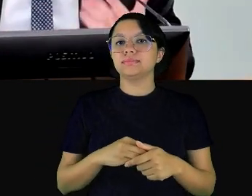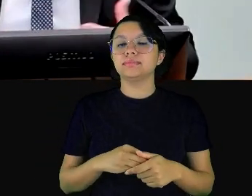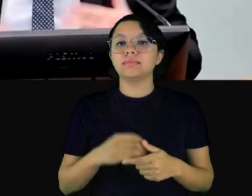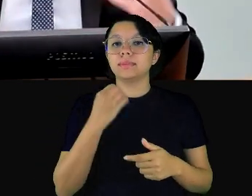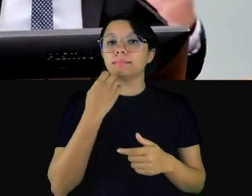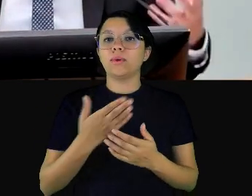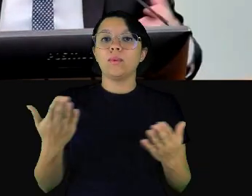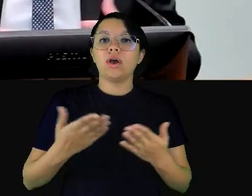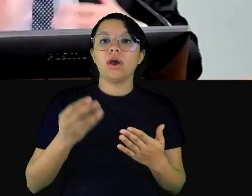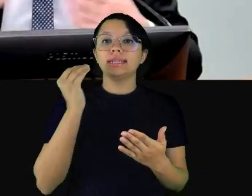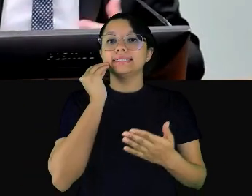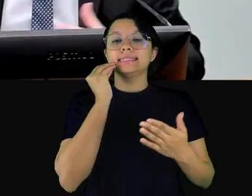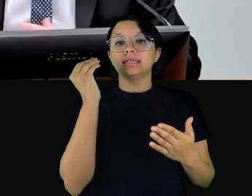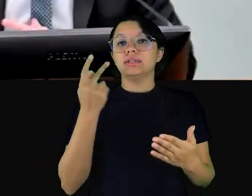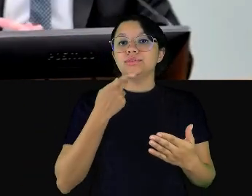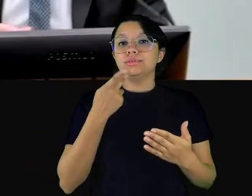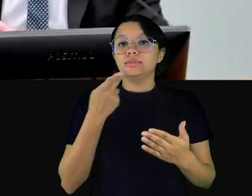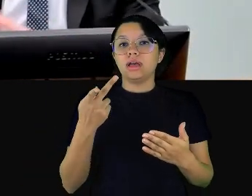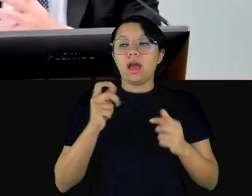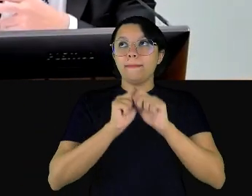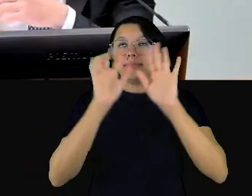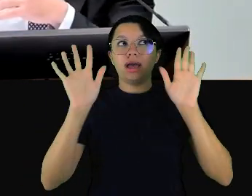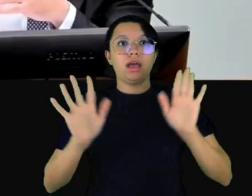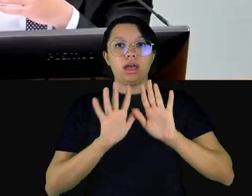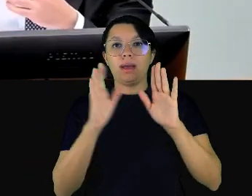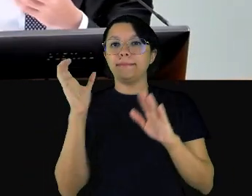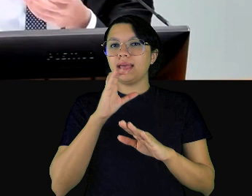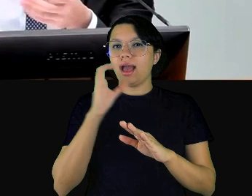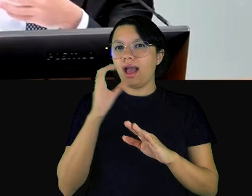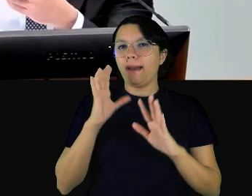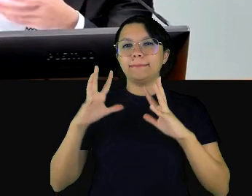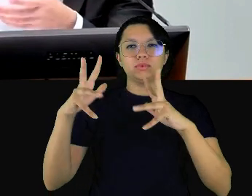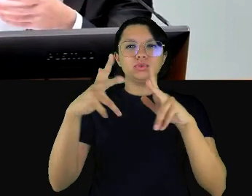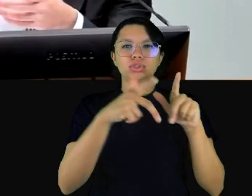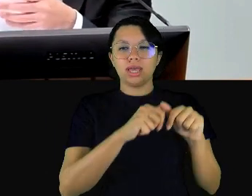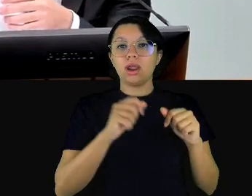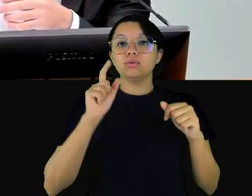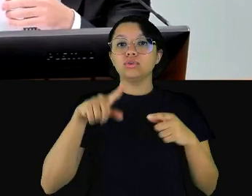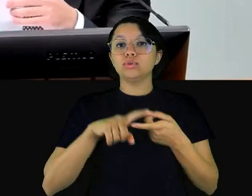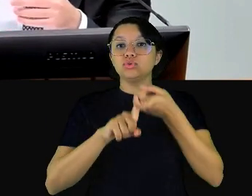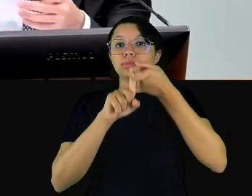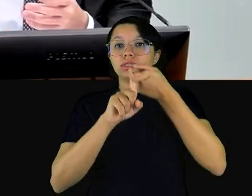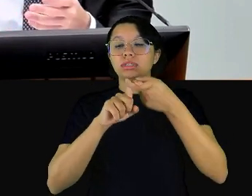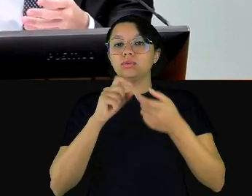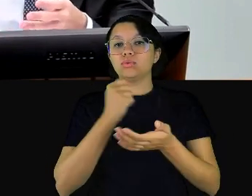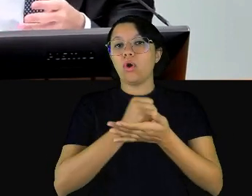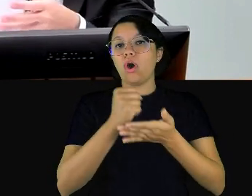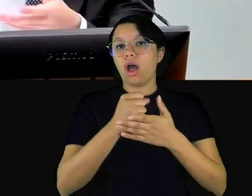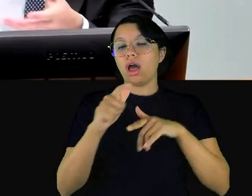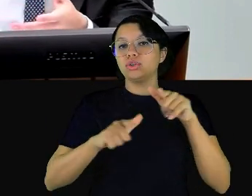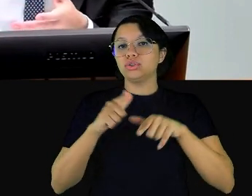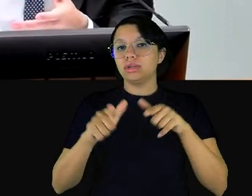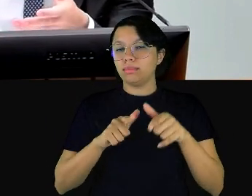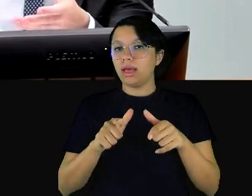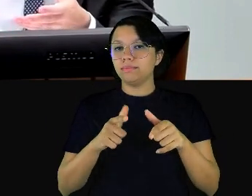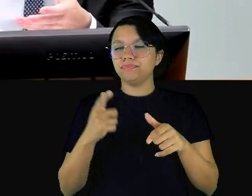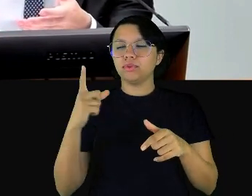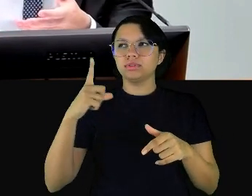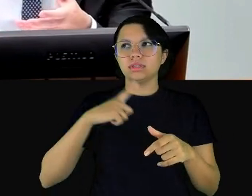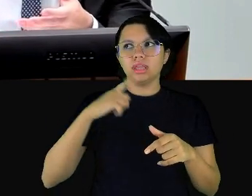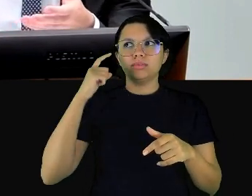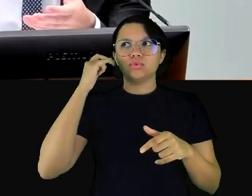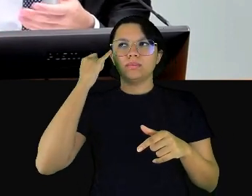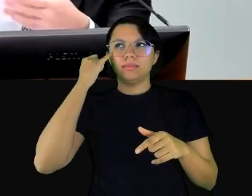agora tentando passar assim desse panorama bem rápido e geral sobre a suspensão do contrato de trabalho, né? Nós temos uma